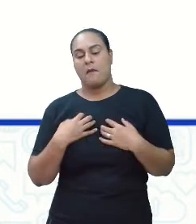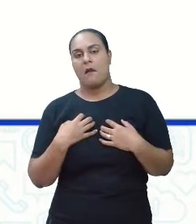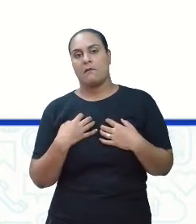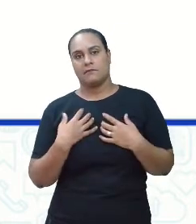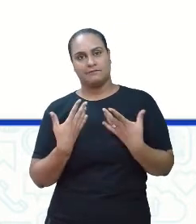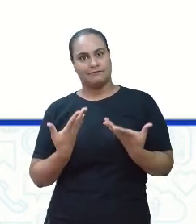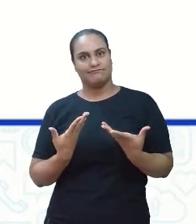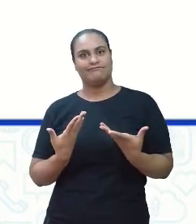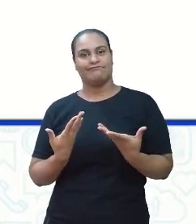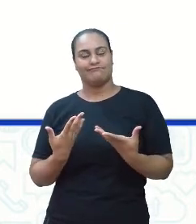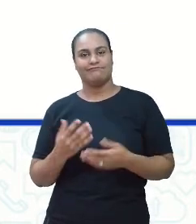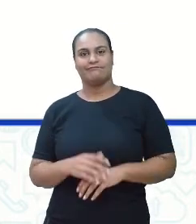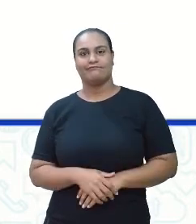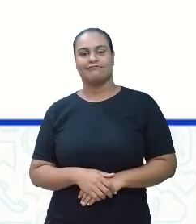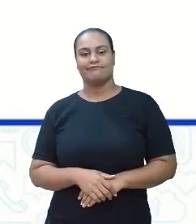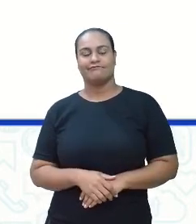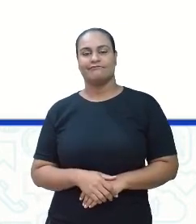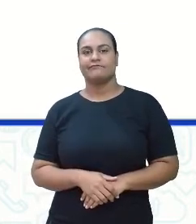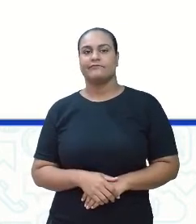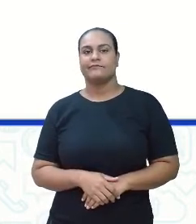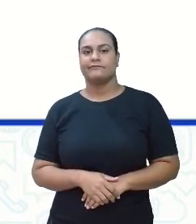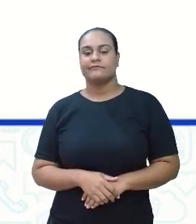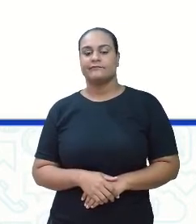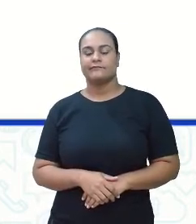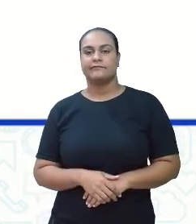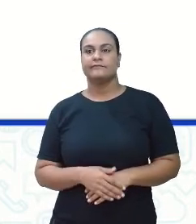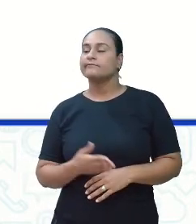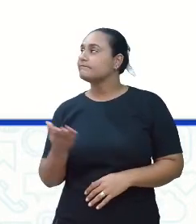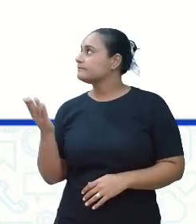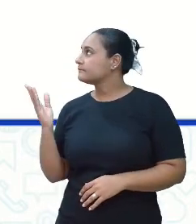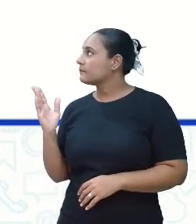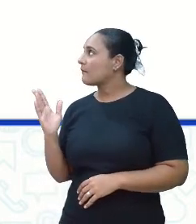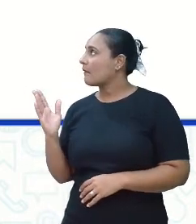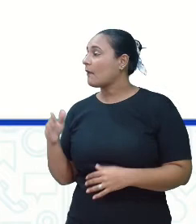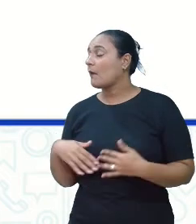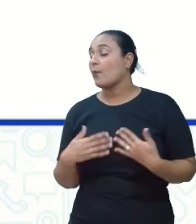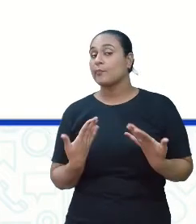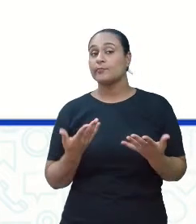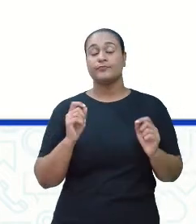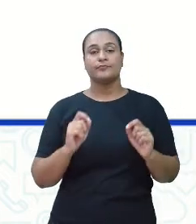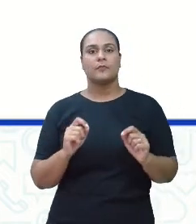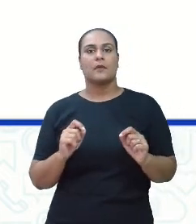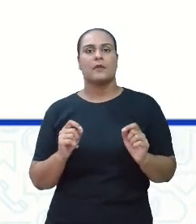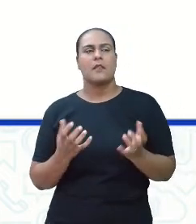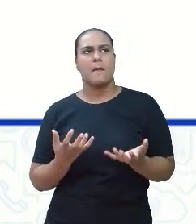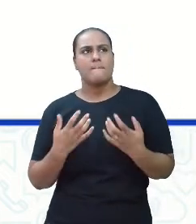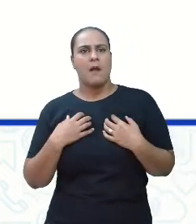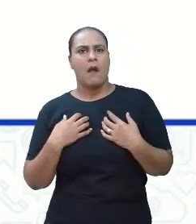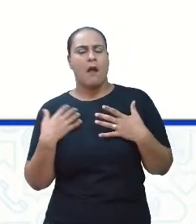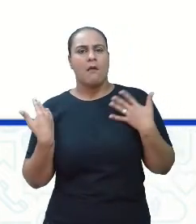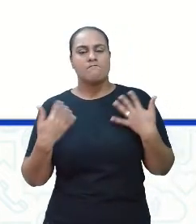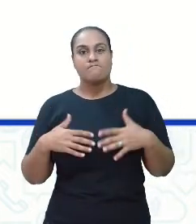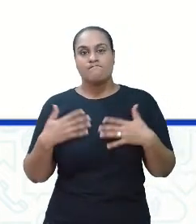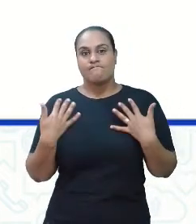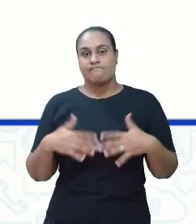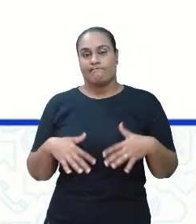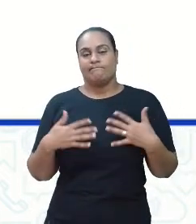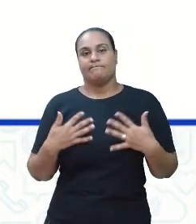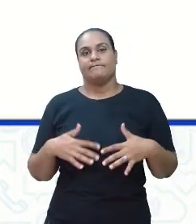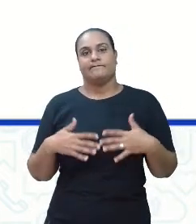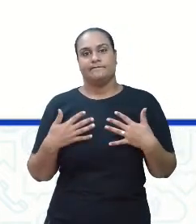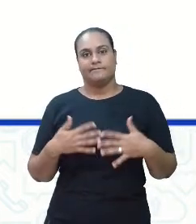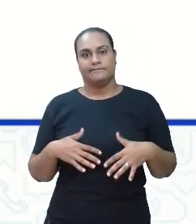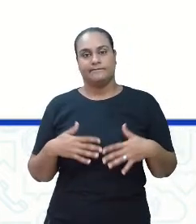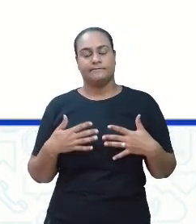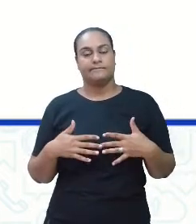público, a que ela nos remete. E aí? É um impacto chocante, não é?